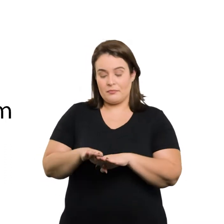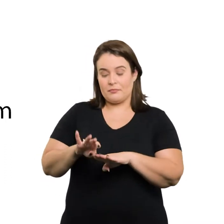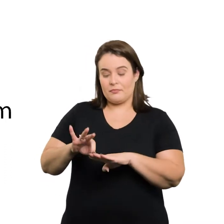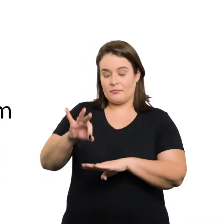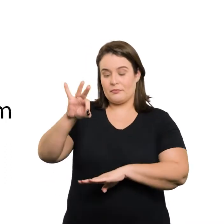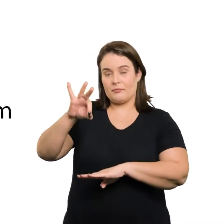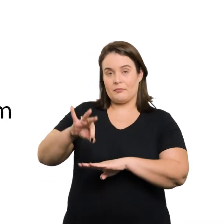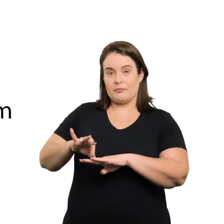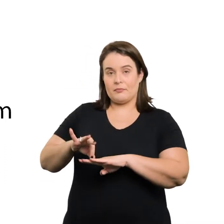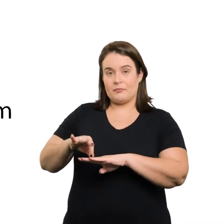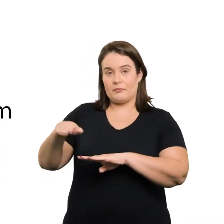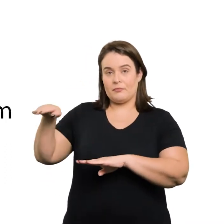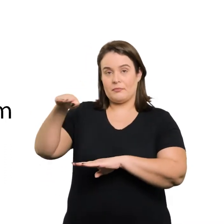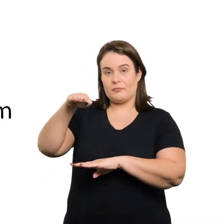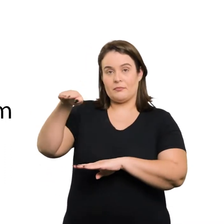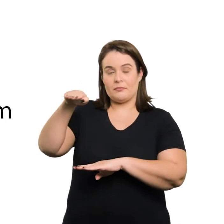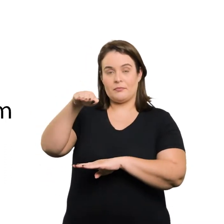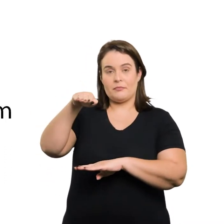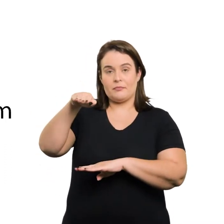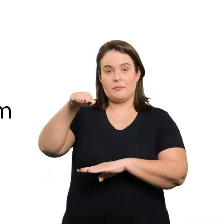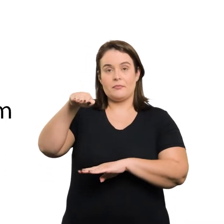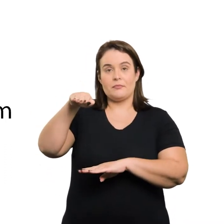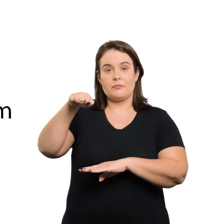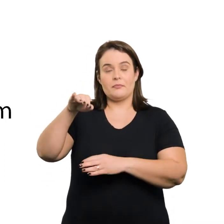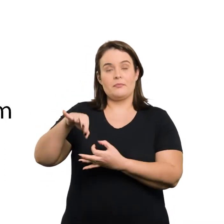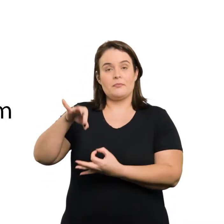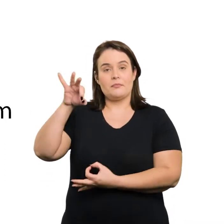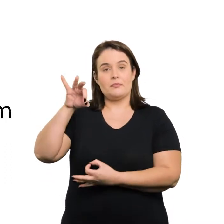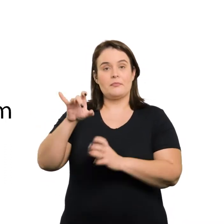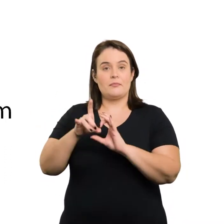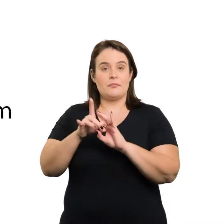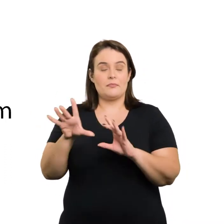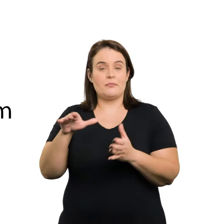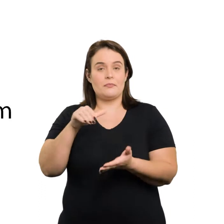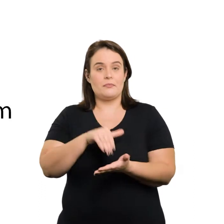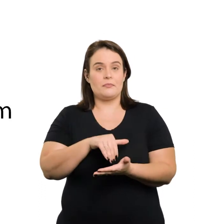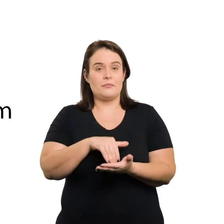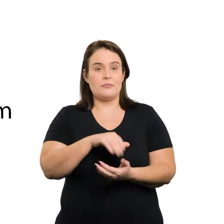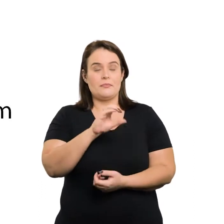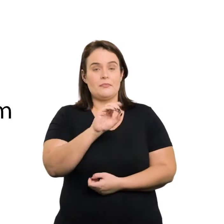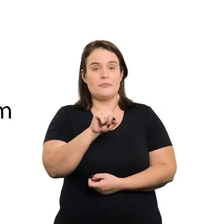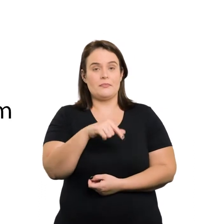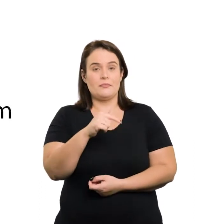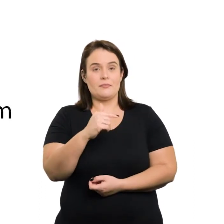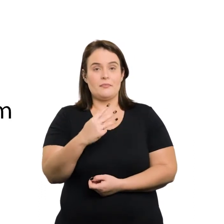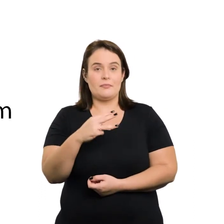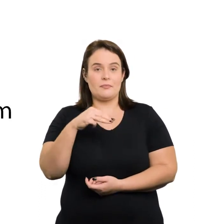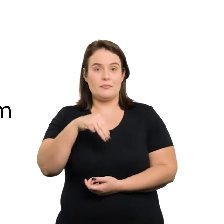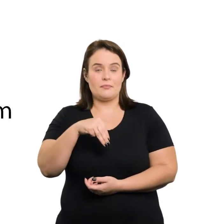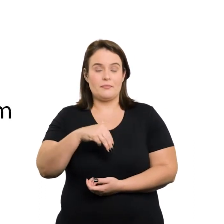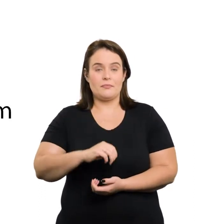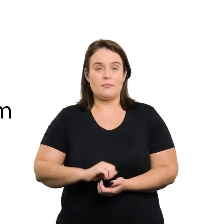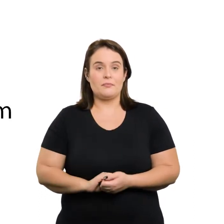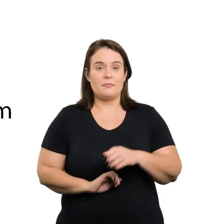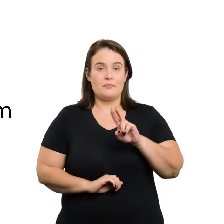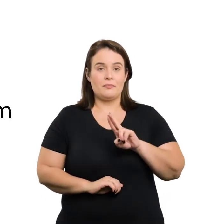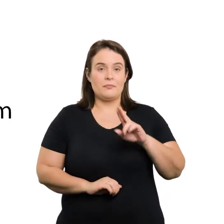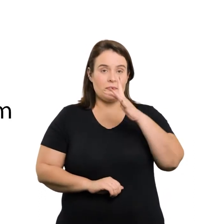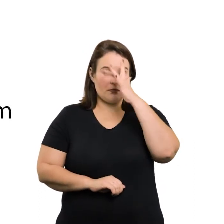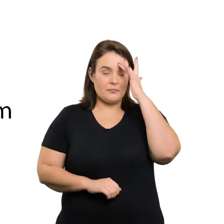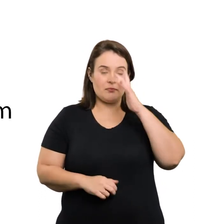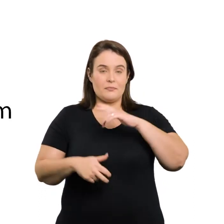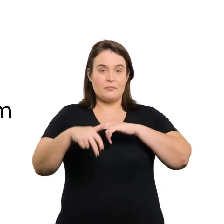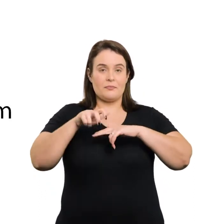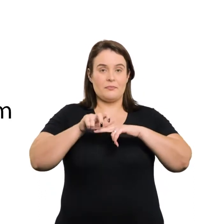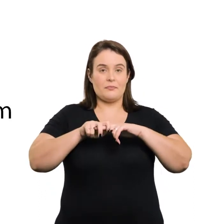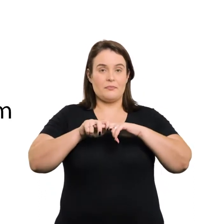metro do piso em relação à sua face superior e altura livre mínima de 0,73 metro para